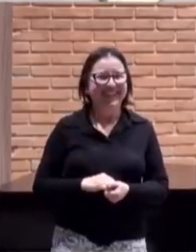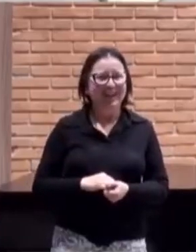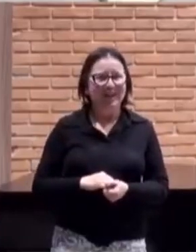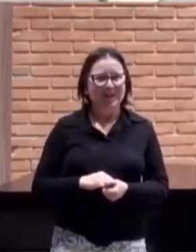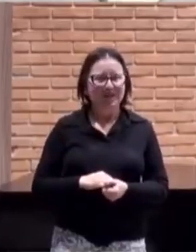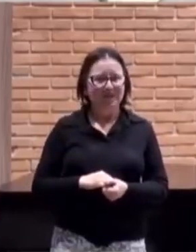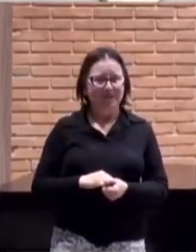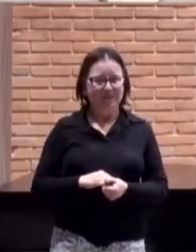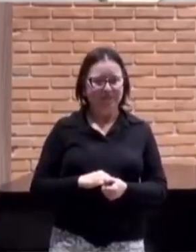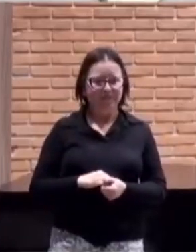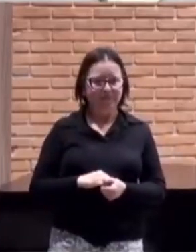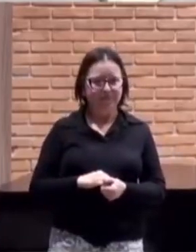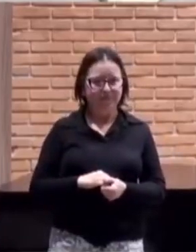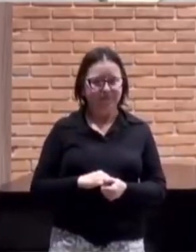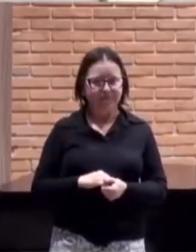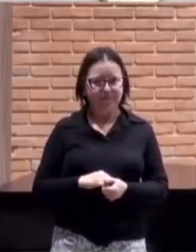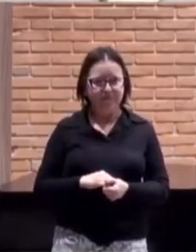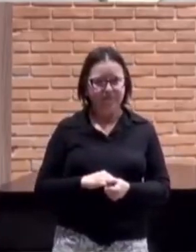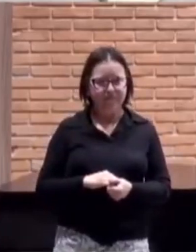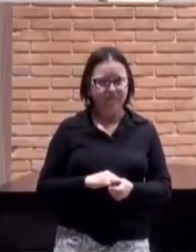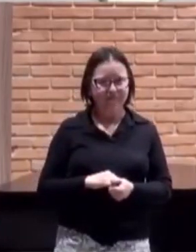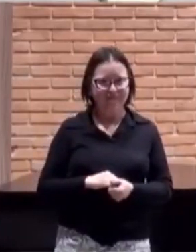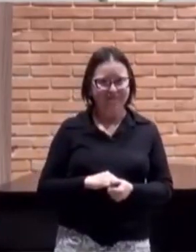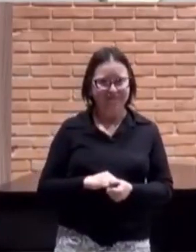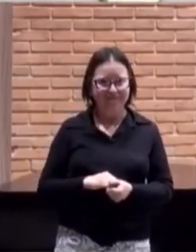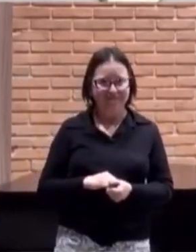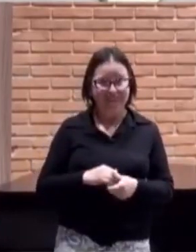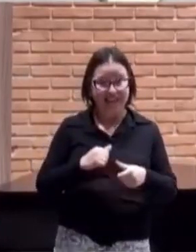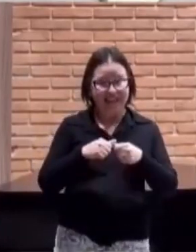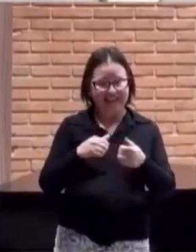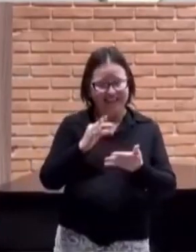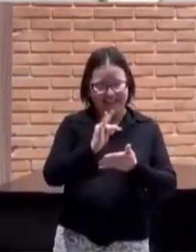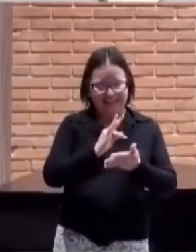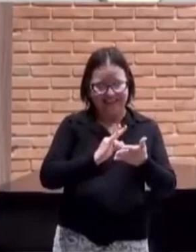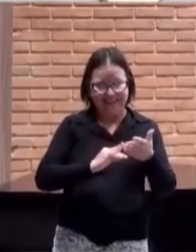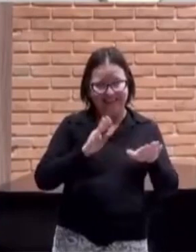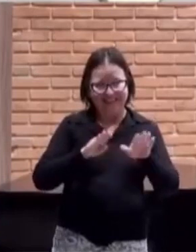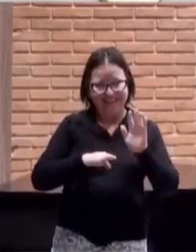Então, esses textos que às vezes eles são